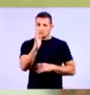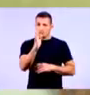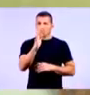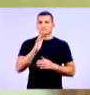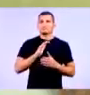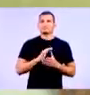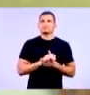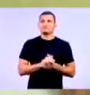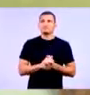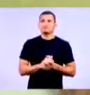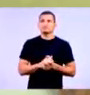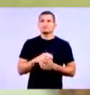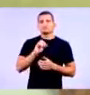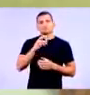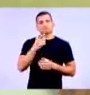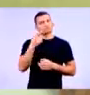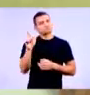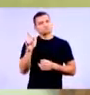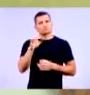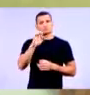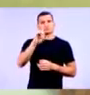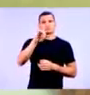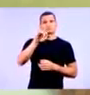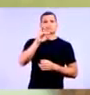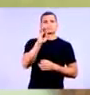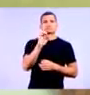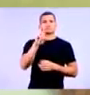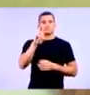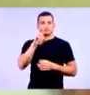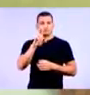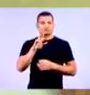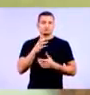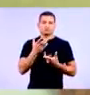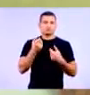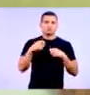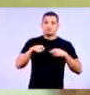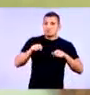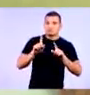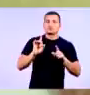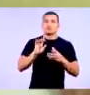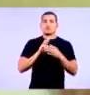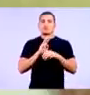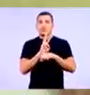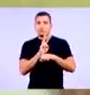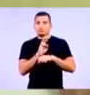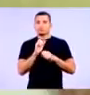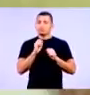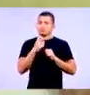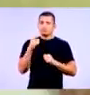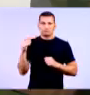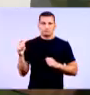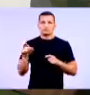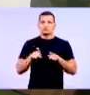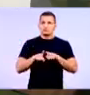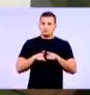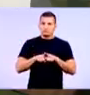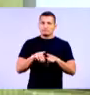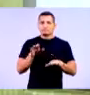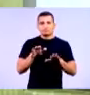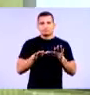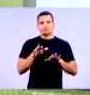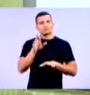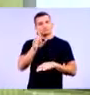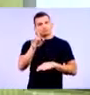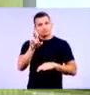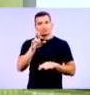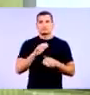Word, ou em outro editor de texto, não precisa ser necessariamente o Word, ou em PDF. Perfeitamente. Qualquer uma das